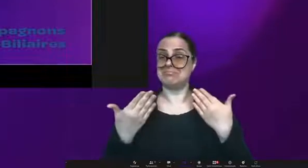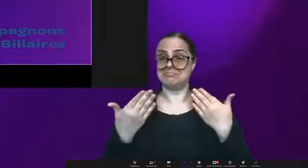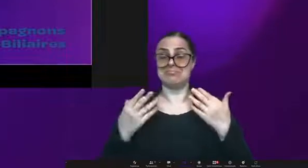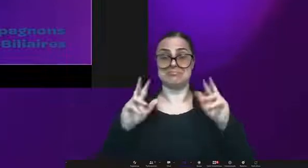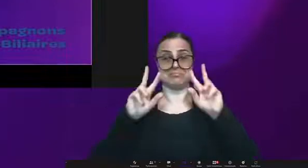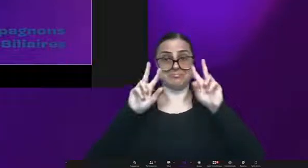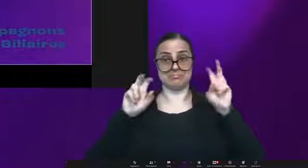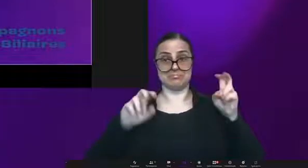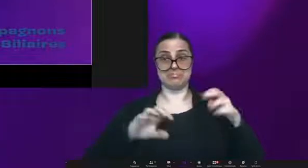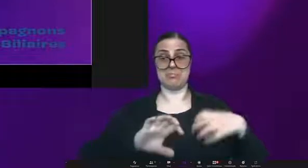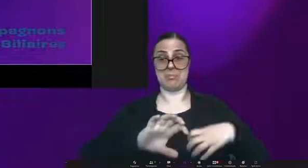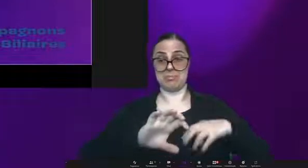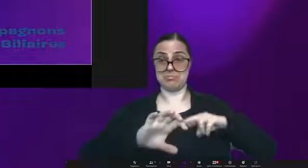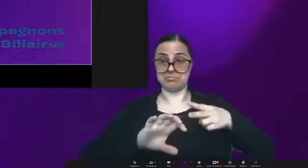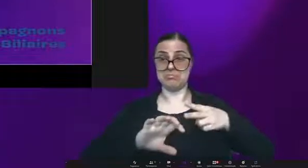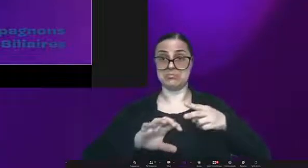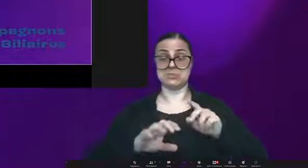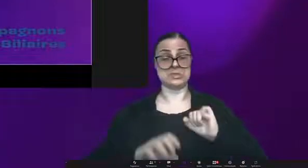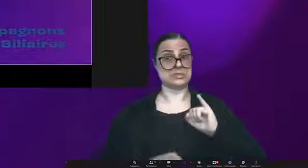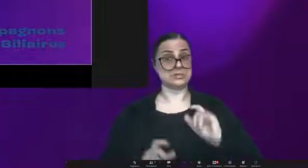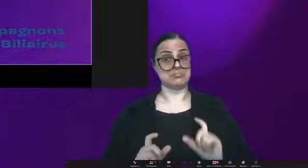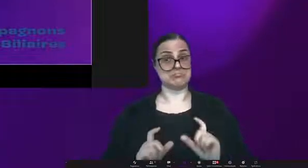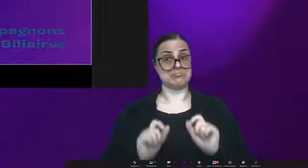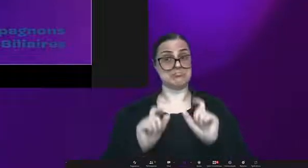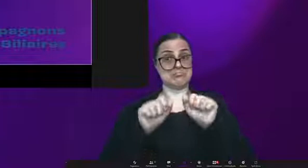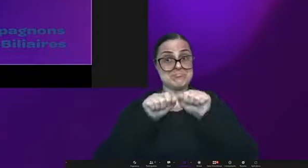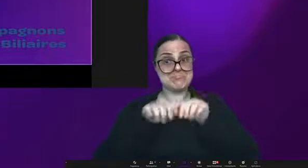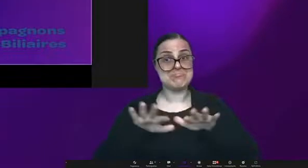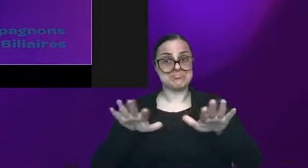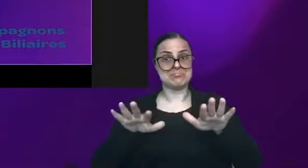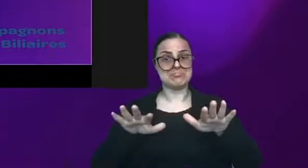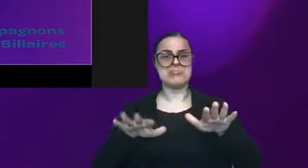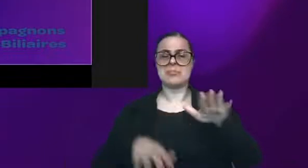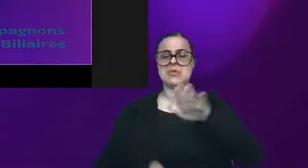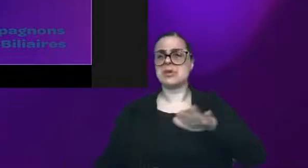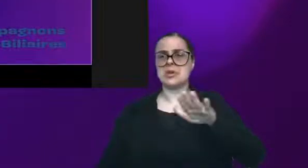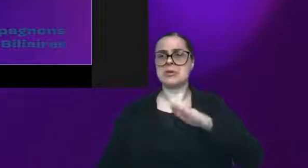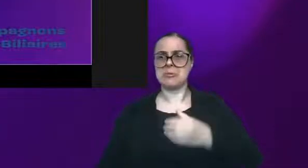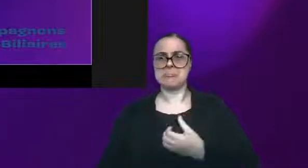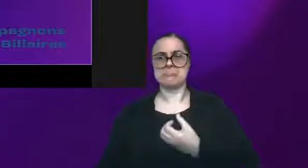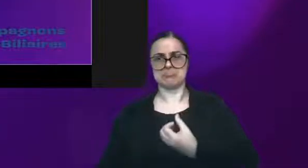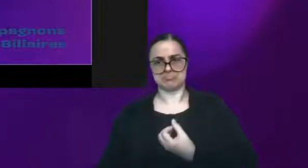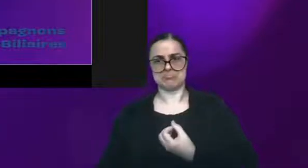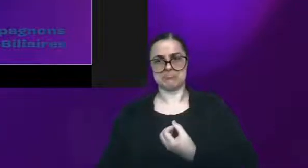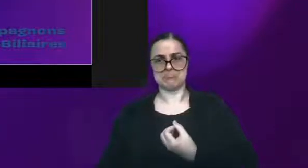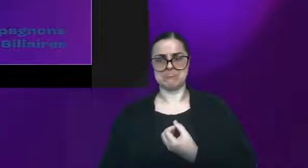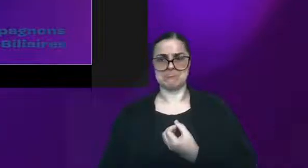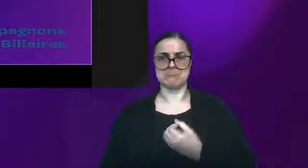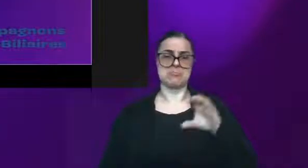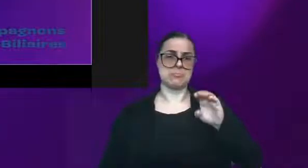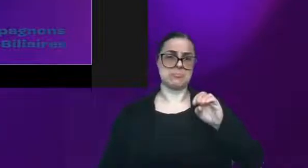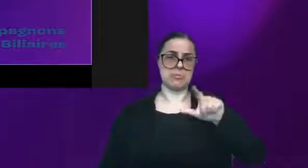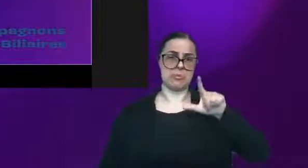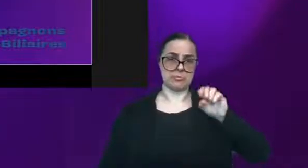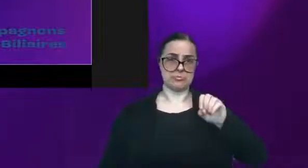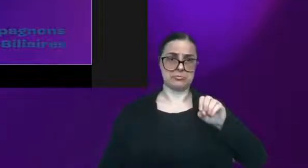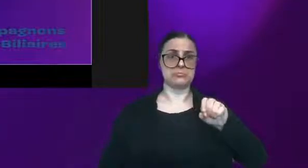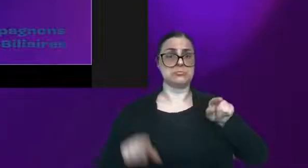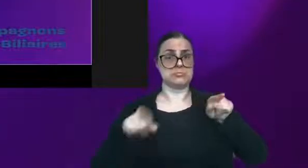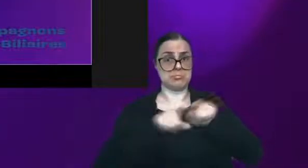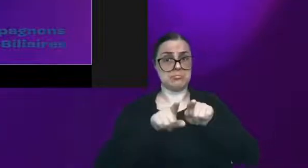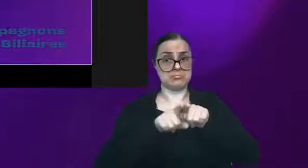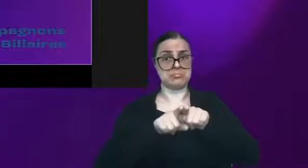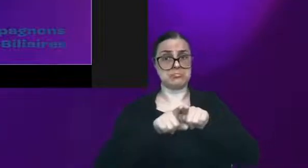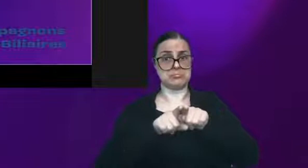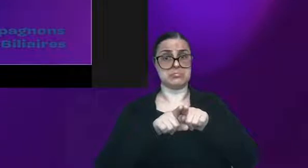transplante em metástases de cancro coloretal e em colangiocarcinoma. São duas coisas bastante diferentes e têm que ser abordadas de